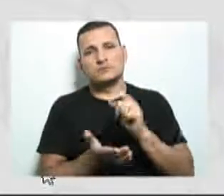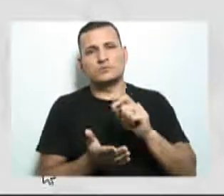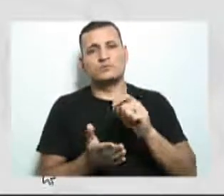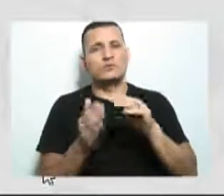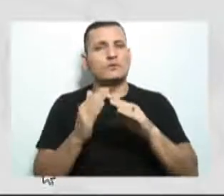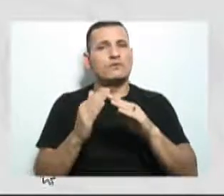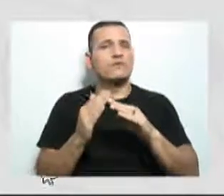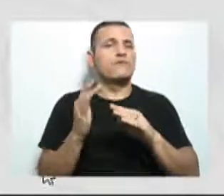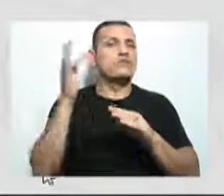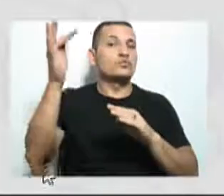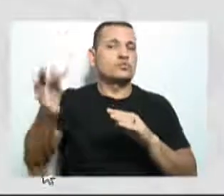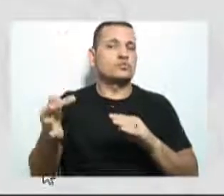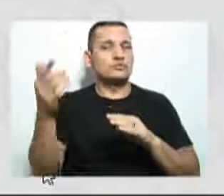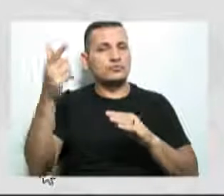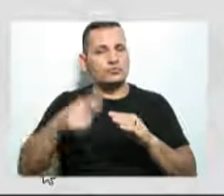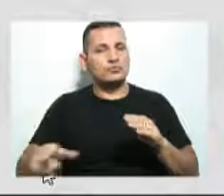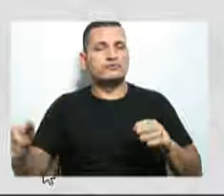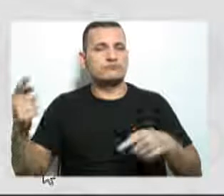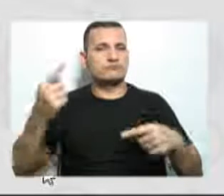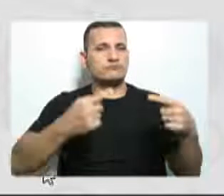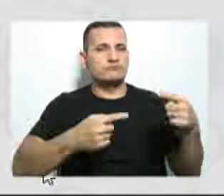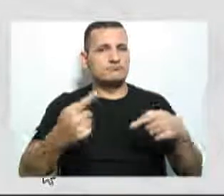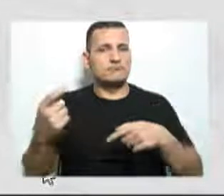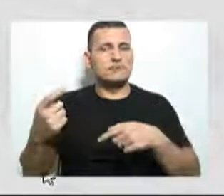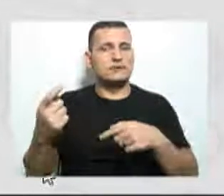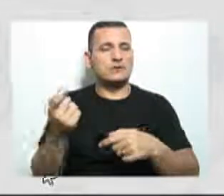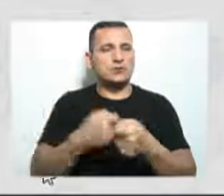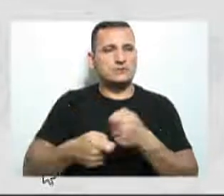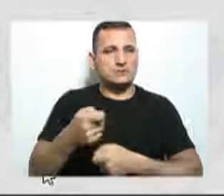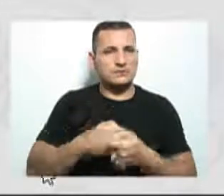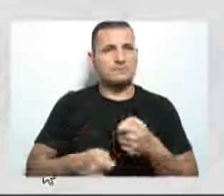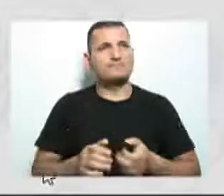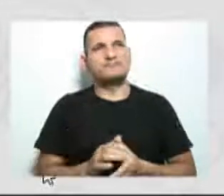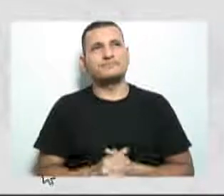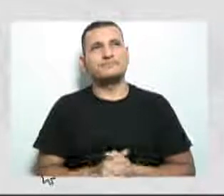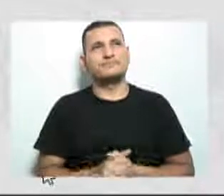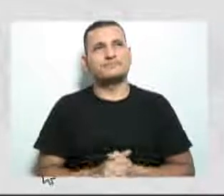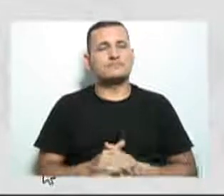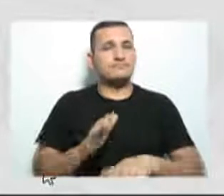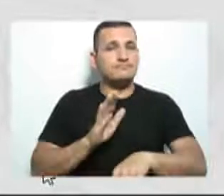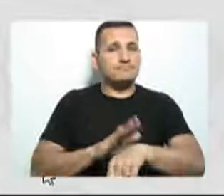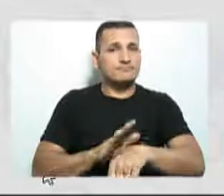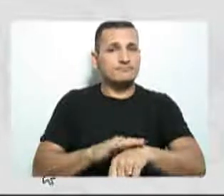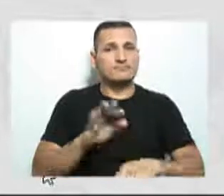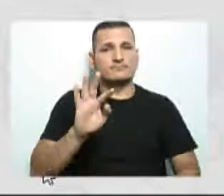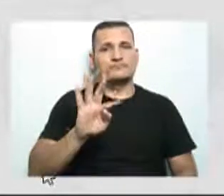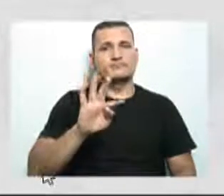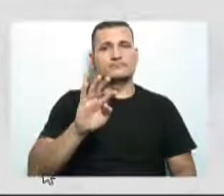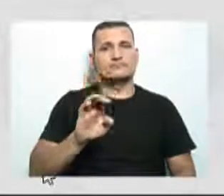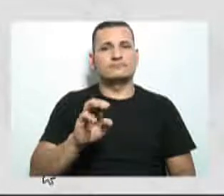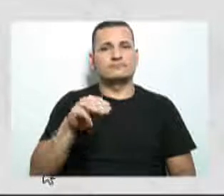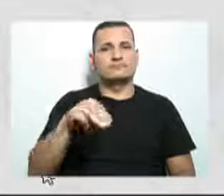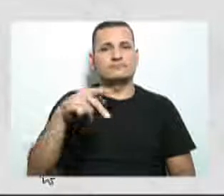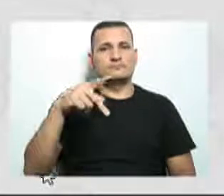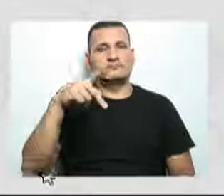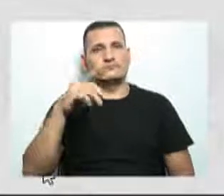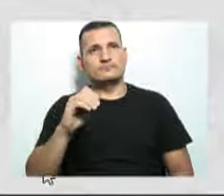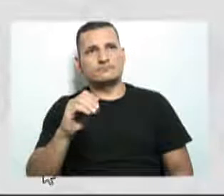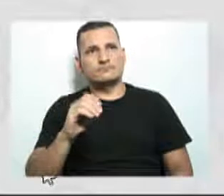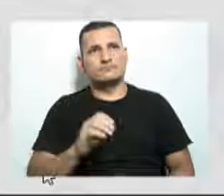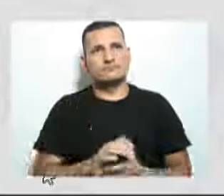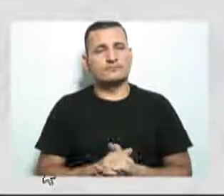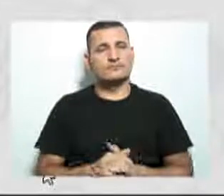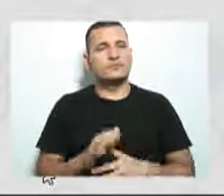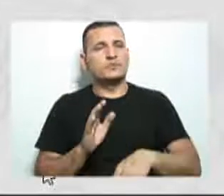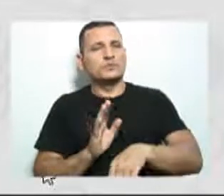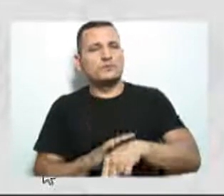futuras negociações. Beleza? Tempo, olha aí, eu falei até quanto tempo nós temos, né? Não muito, pois é. O tempo é uma coisa